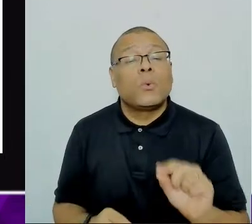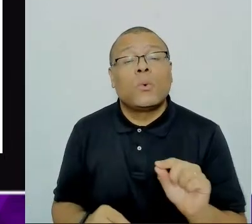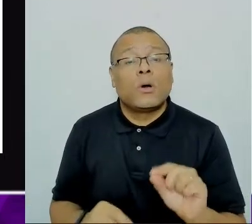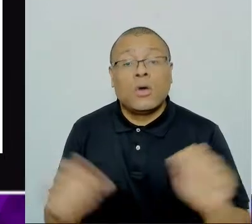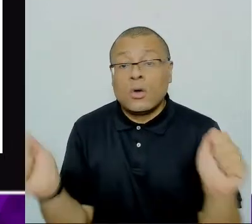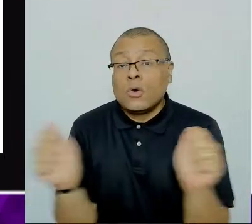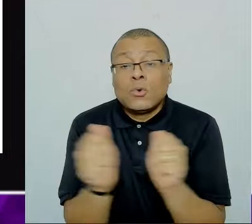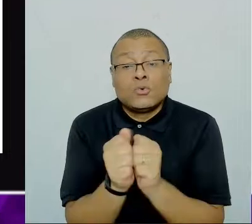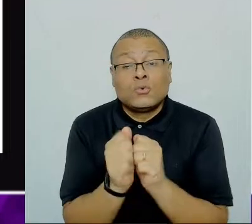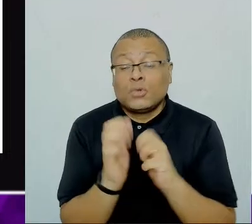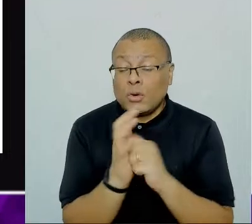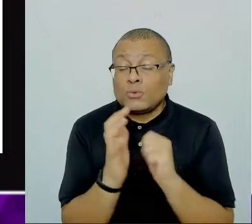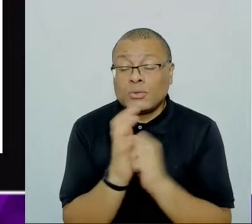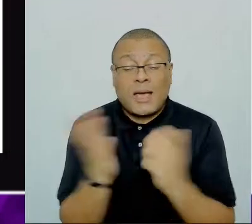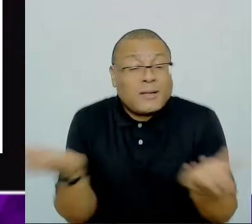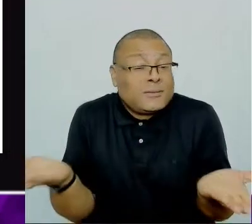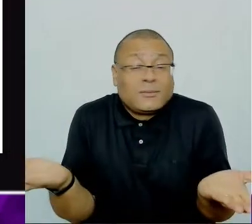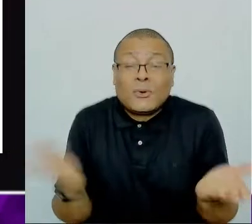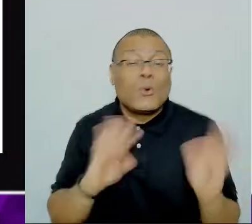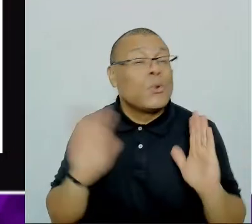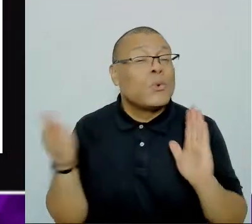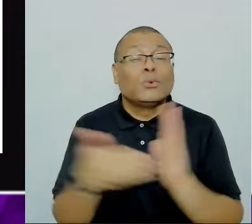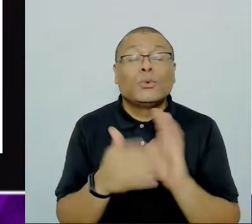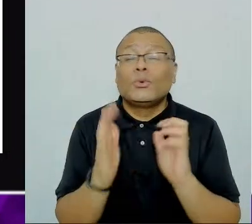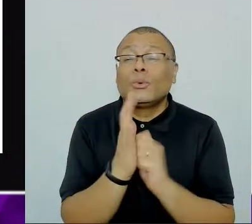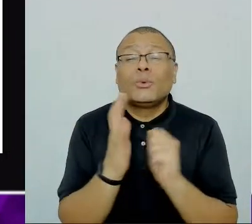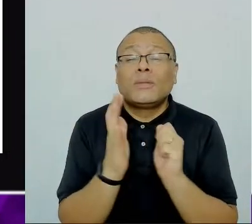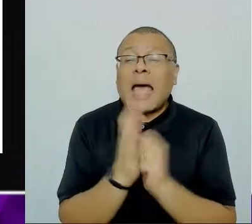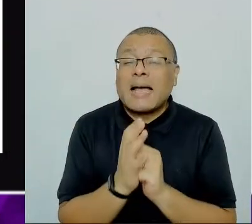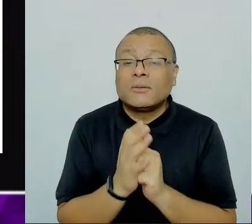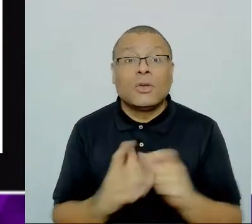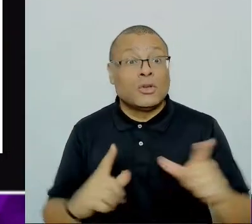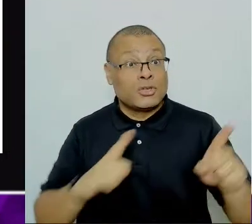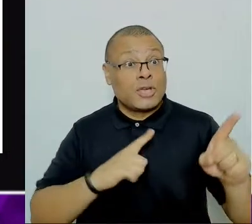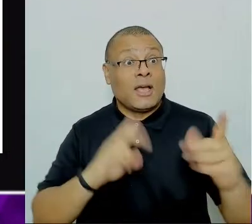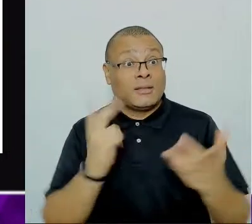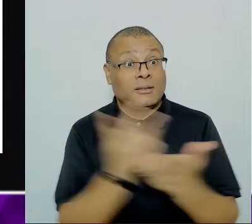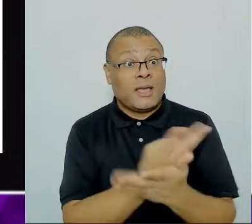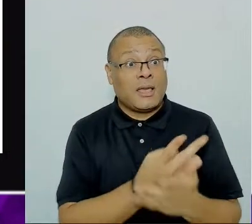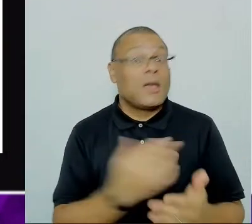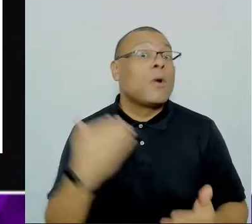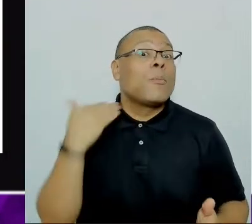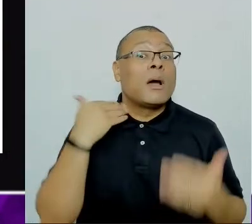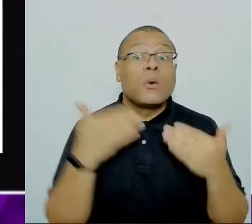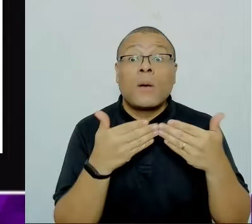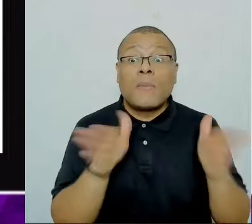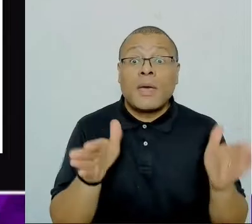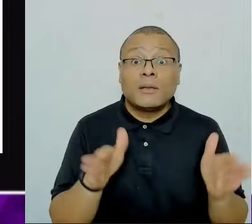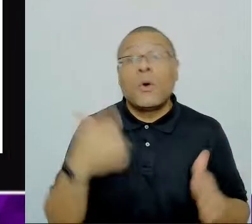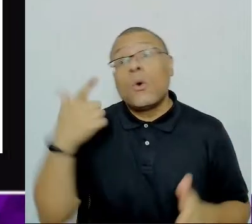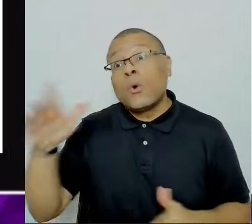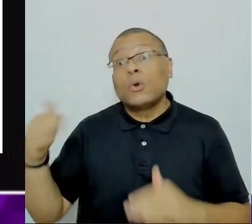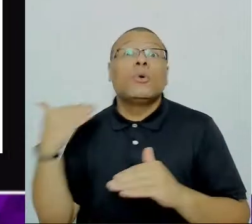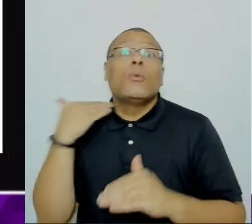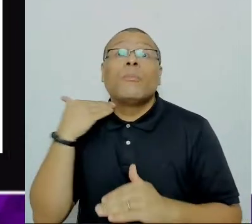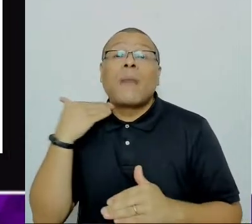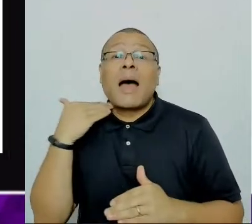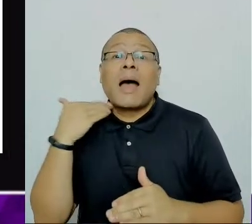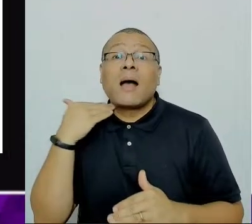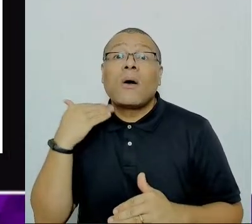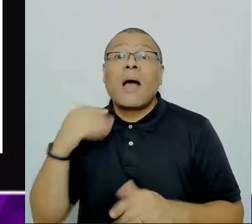dados, já que tudo é dado? Por que não pega um dado que já está acontecendo de Open Banking e pega dado que está lá no Open